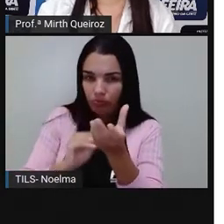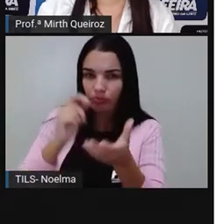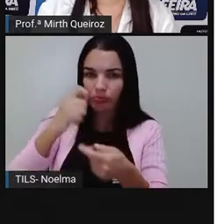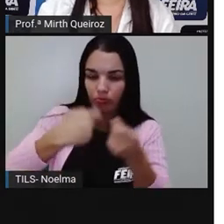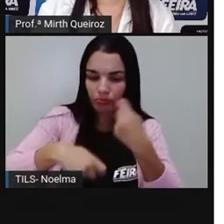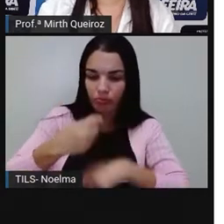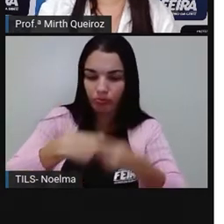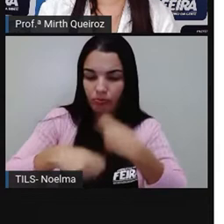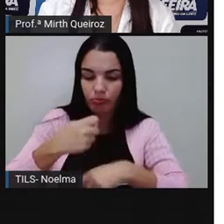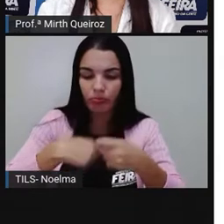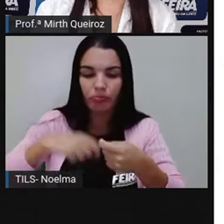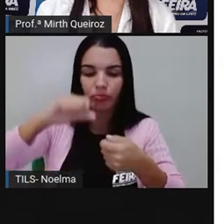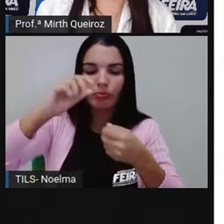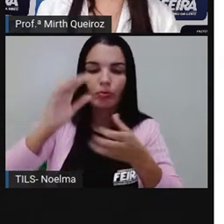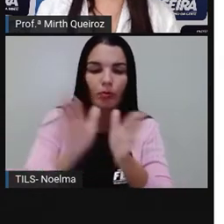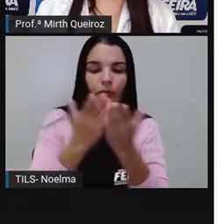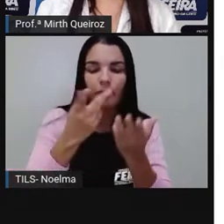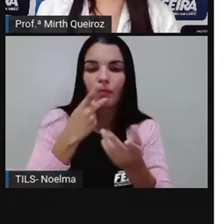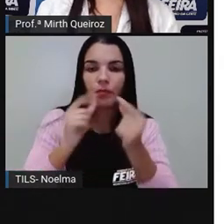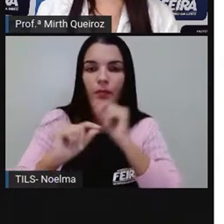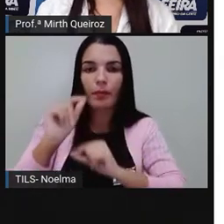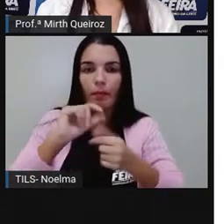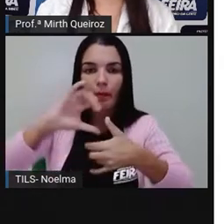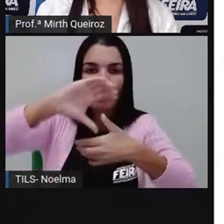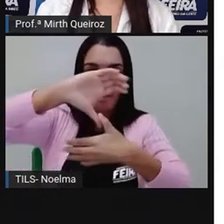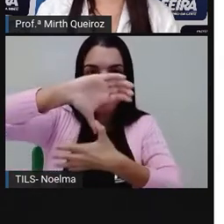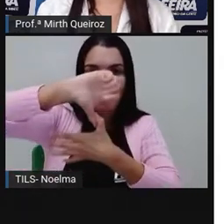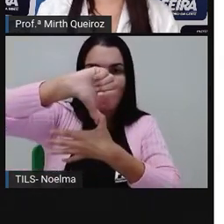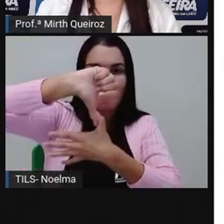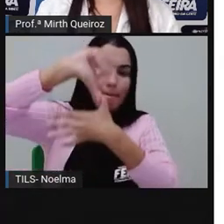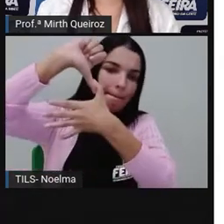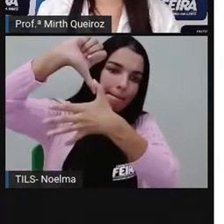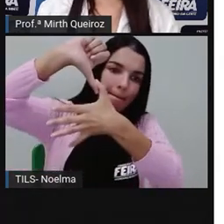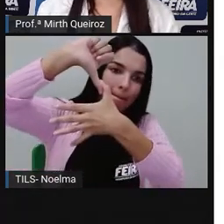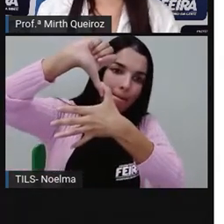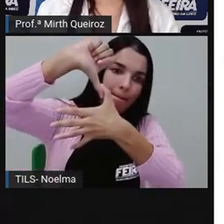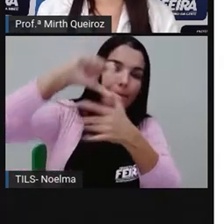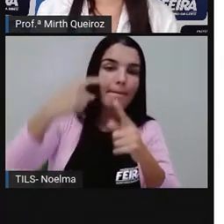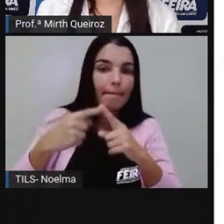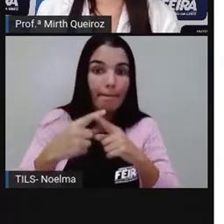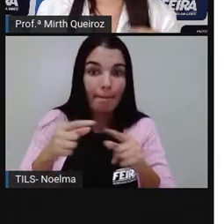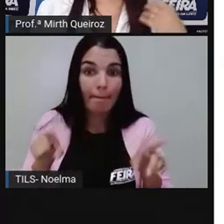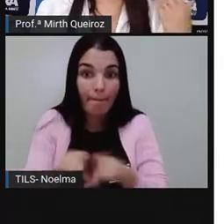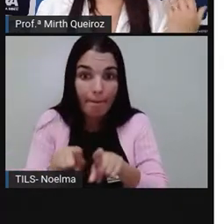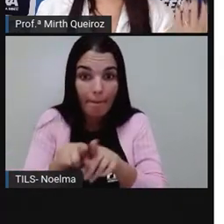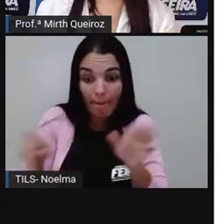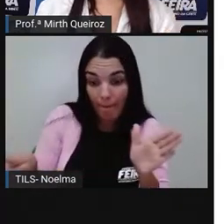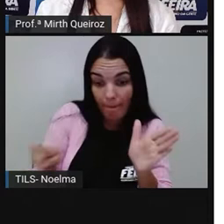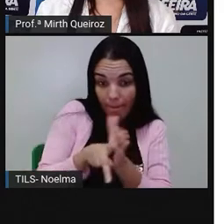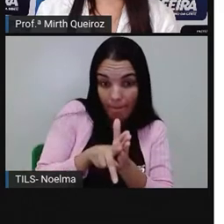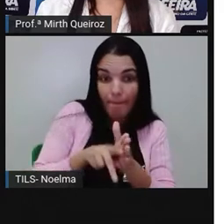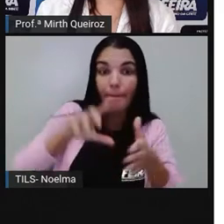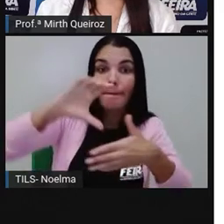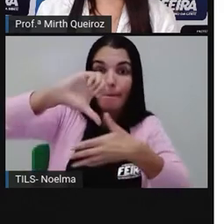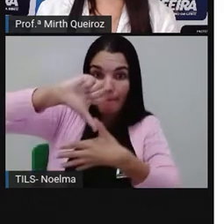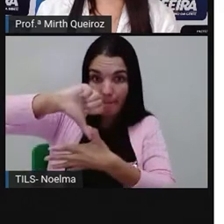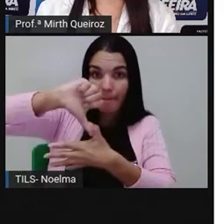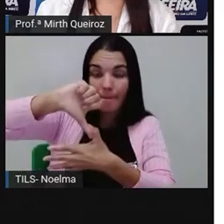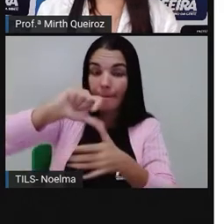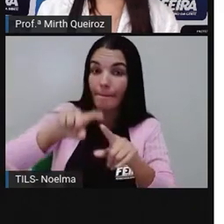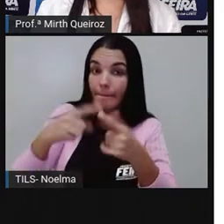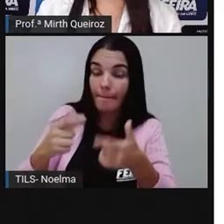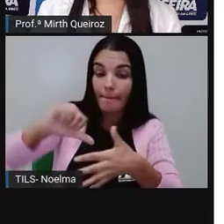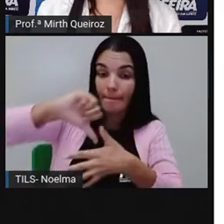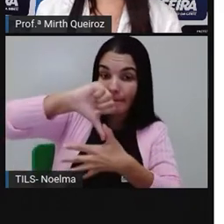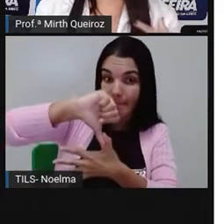gente fala América Portuguesa, é porque o Brasil está na América e o Brasil pertencia a Portugal.